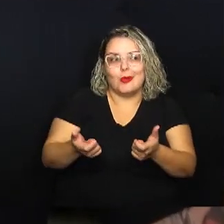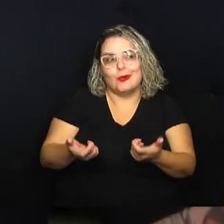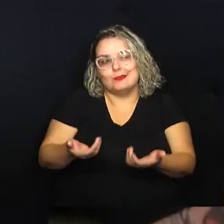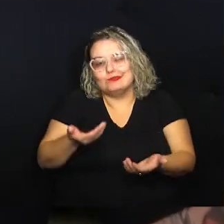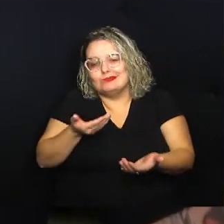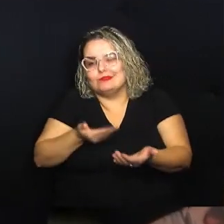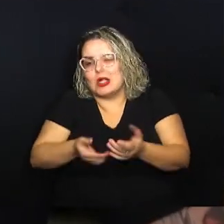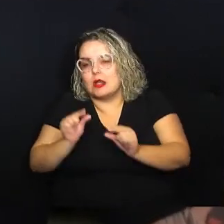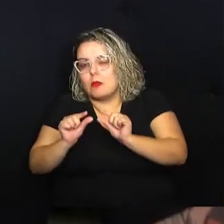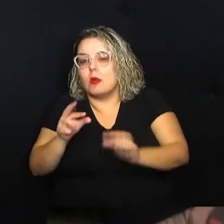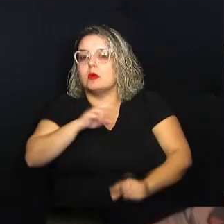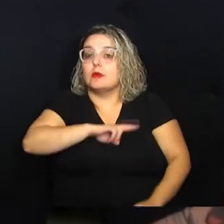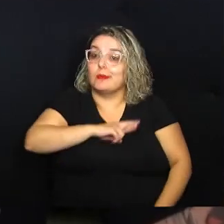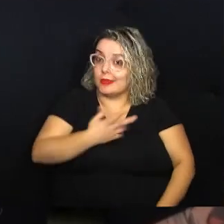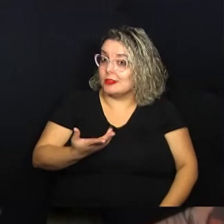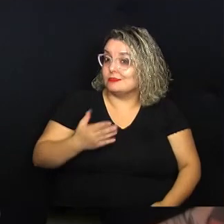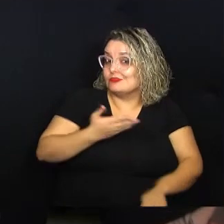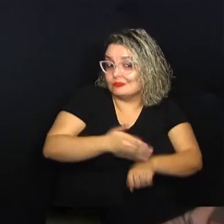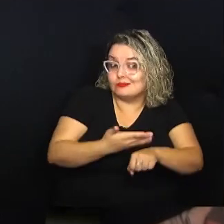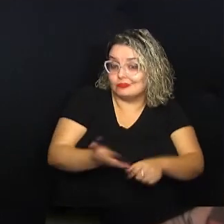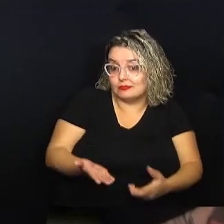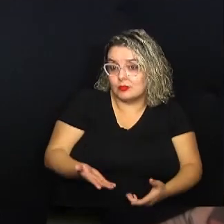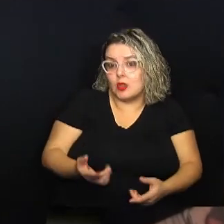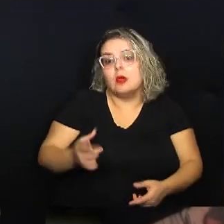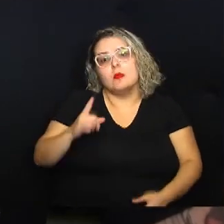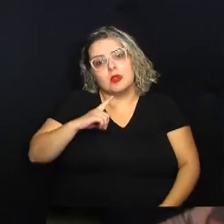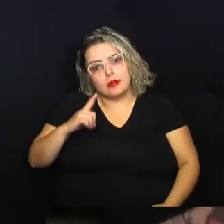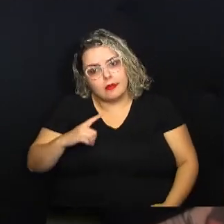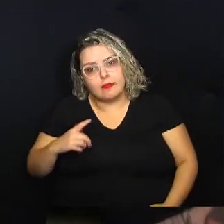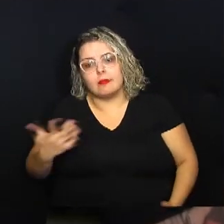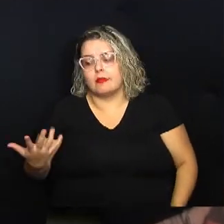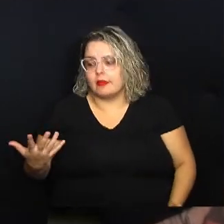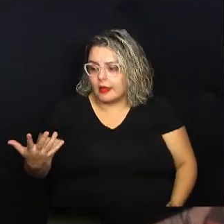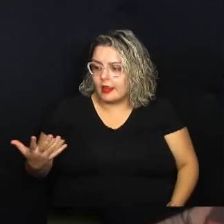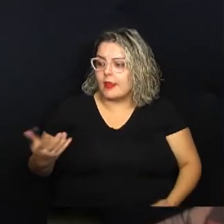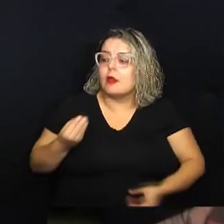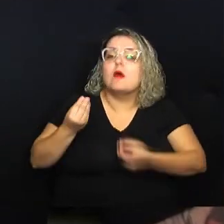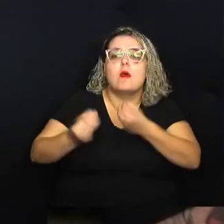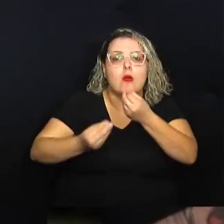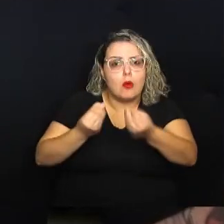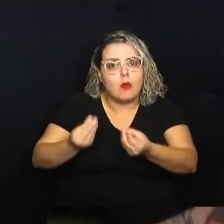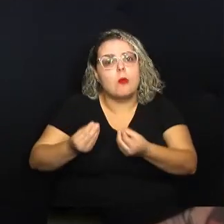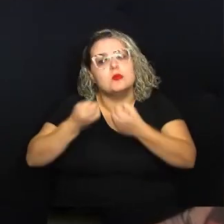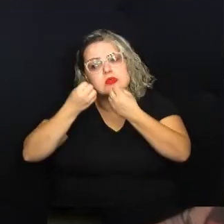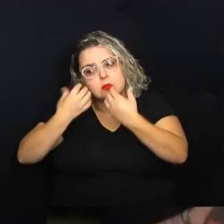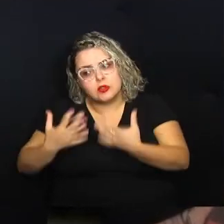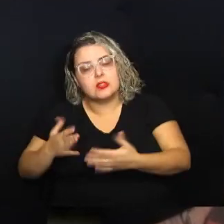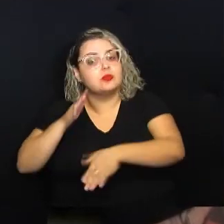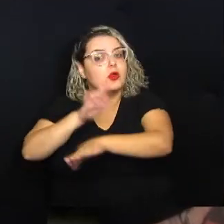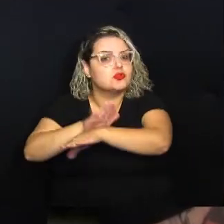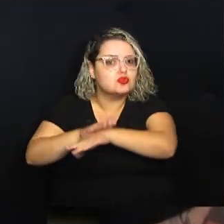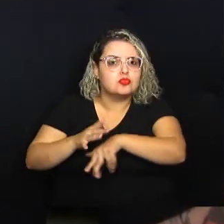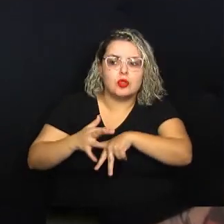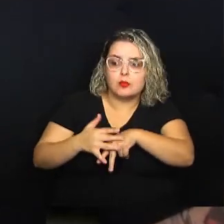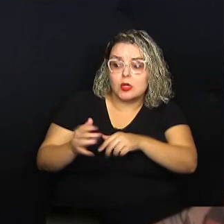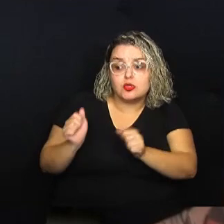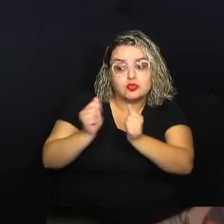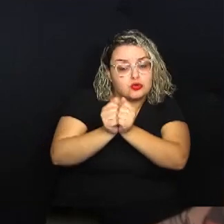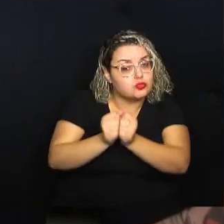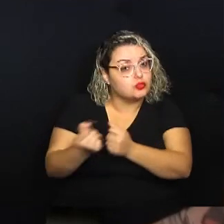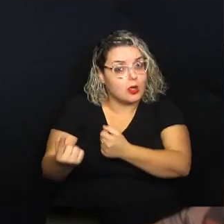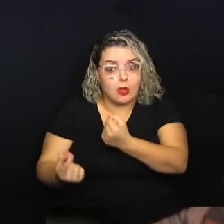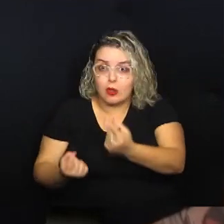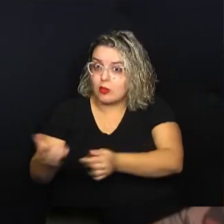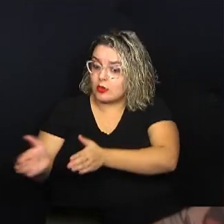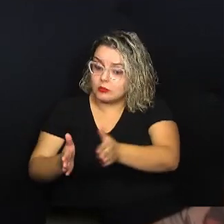dessa prática, porque tem muita beleza nisso, de você realmente conseguir ajudar um paciente, de estar junto dele em alguns momentos, que não